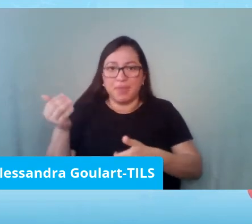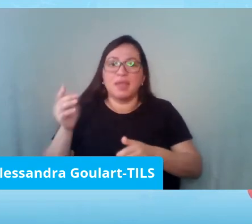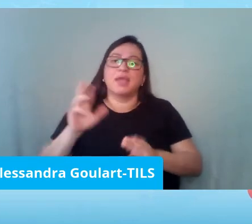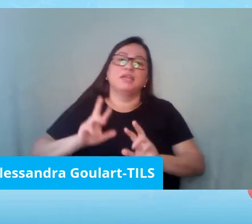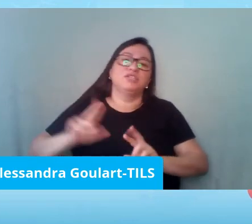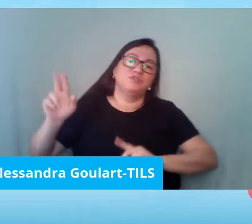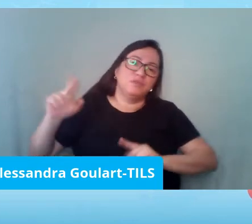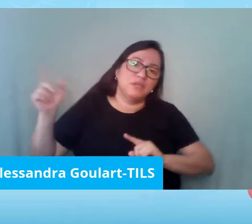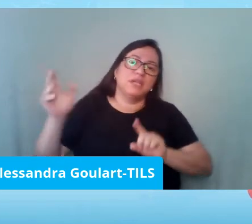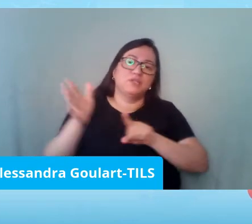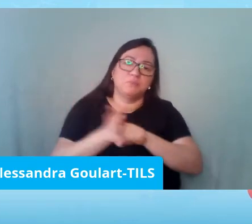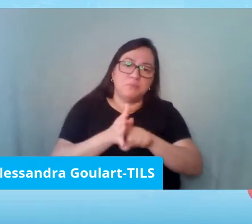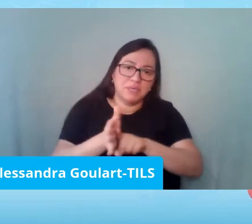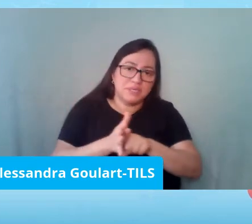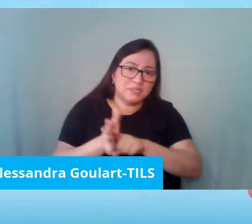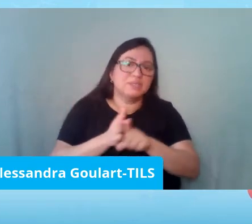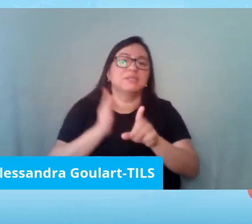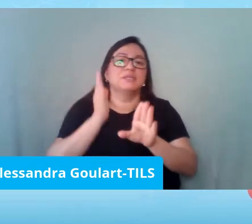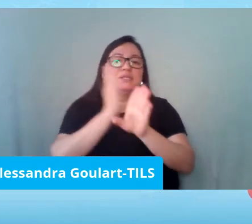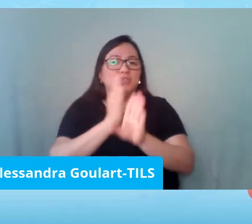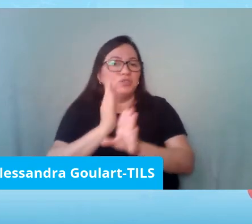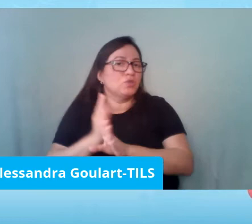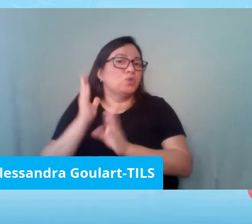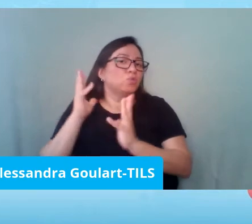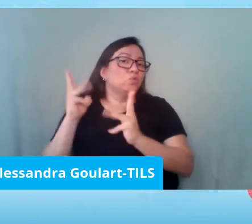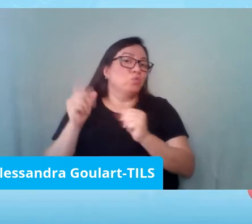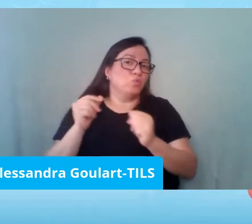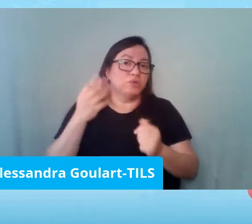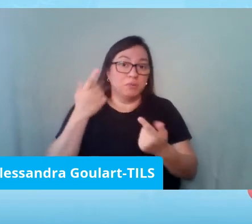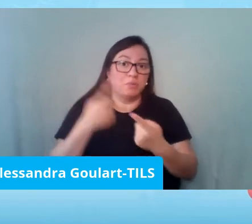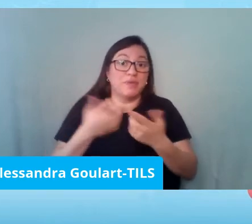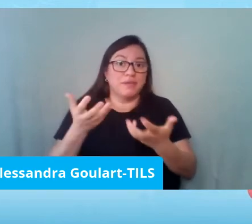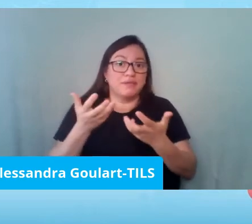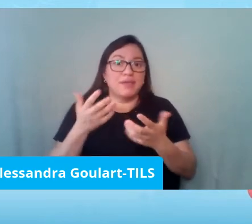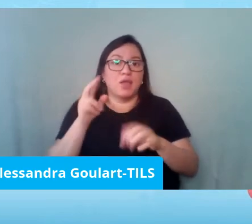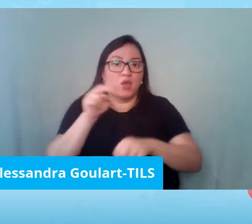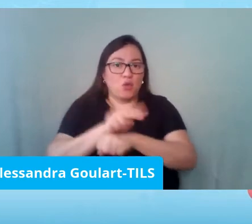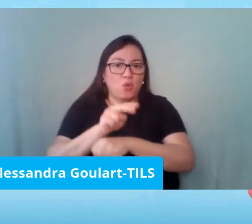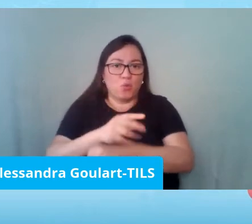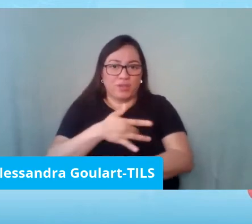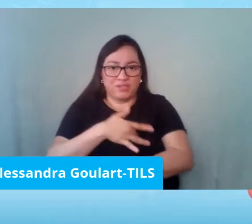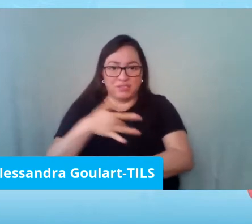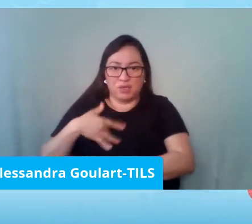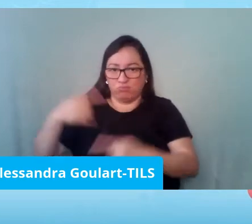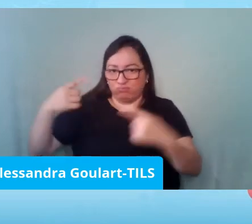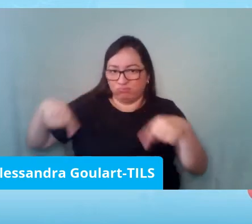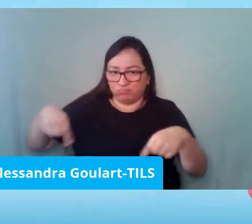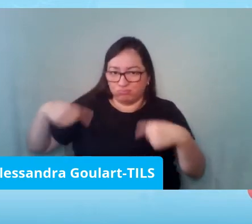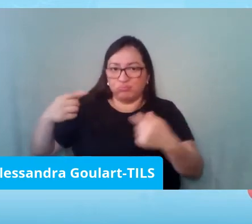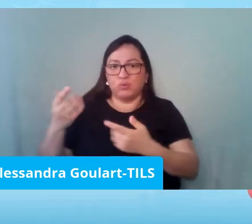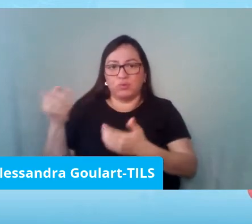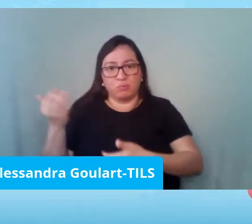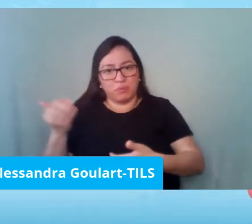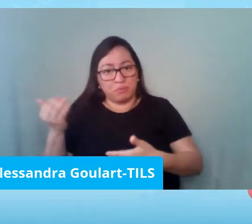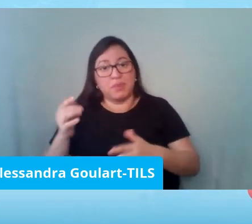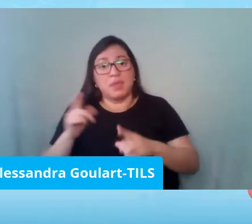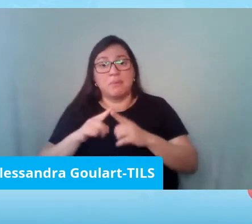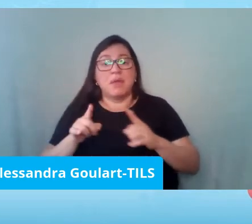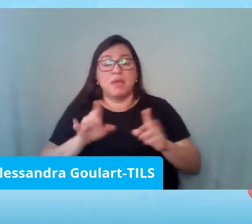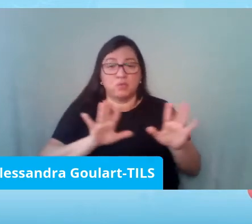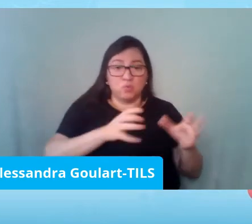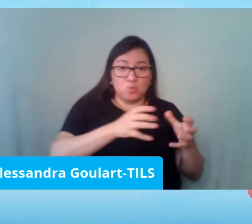população antes da gestação. Né, da gente estar atento lá na nossa comunidade, às meninas,